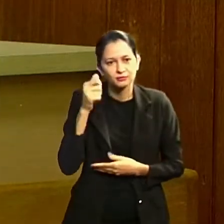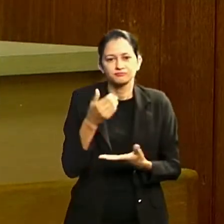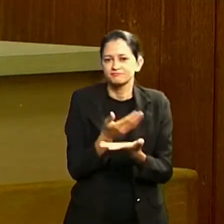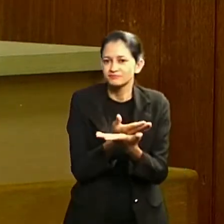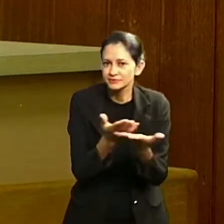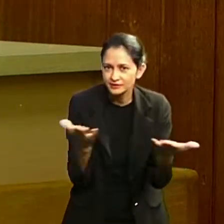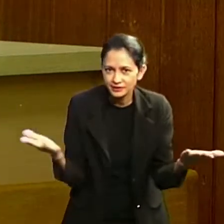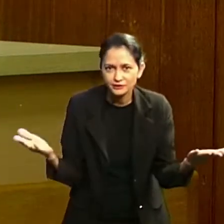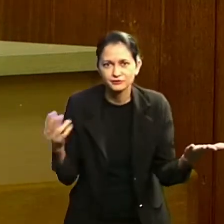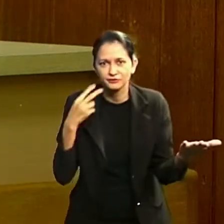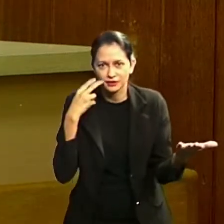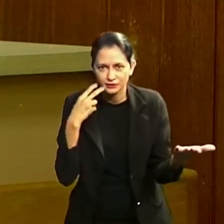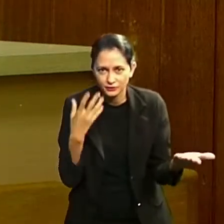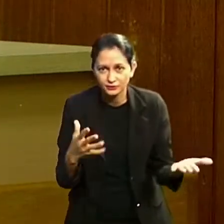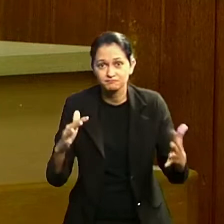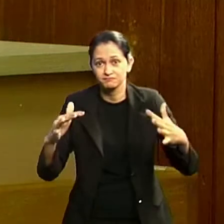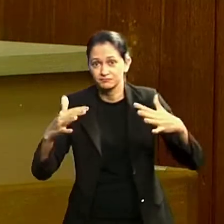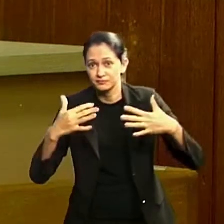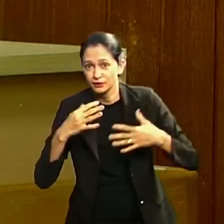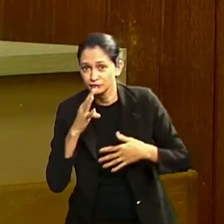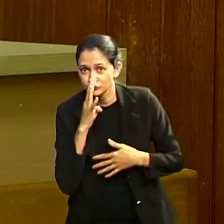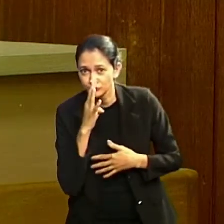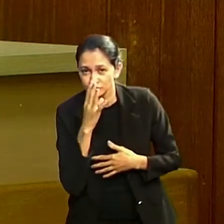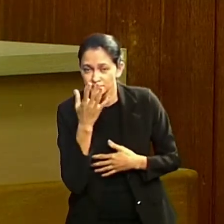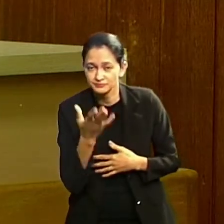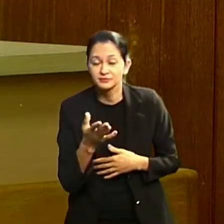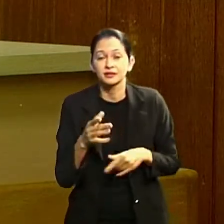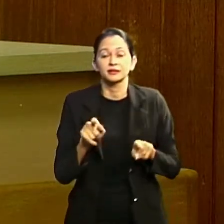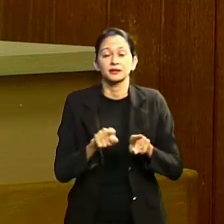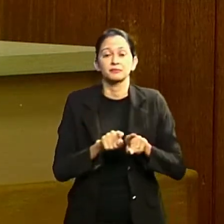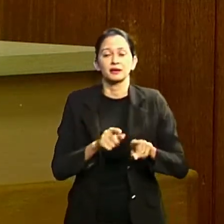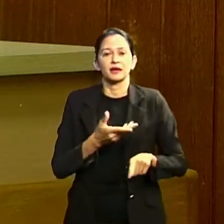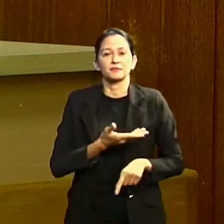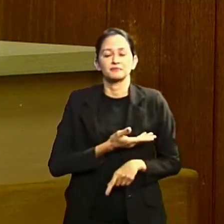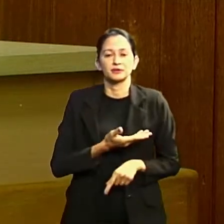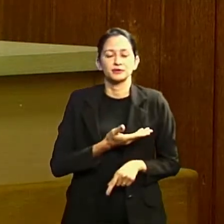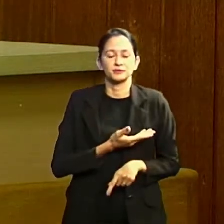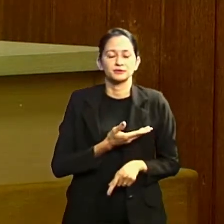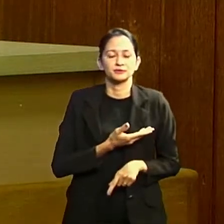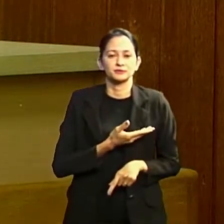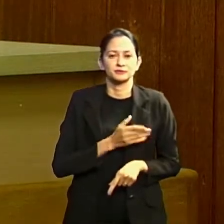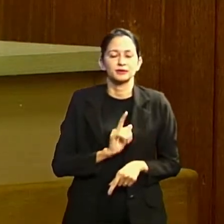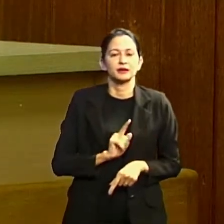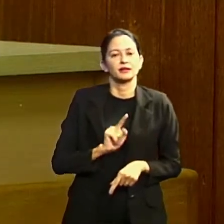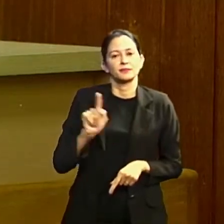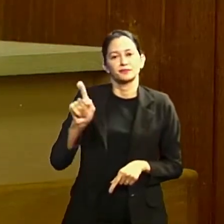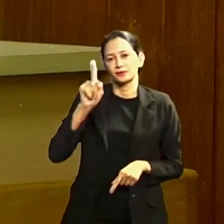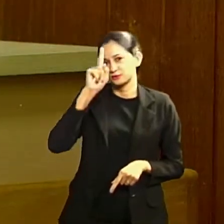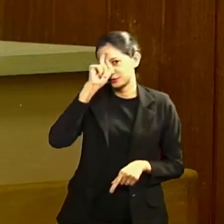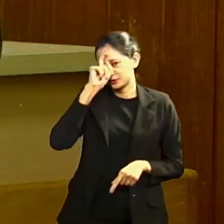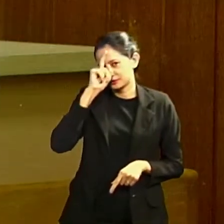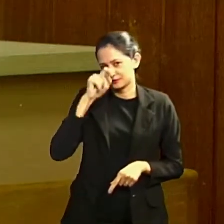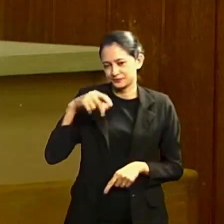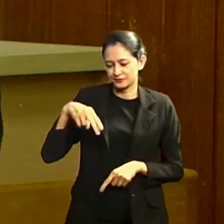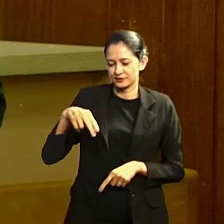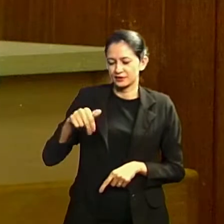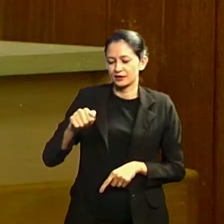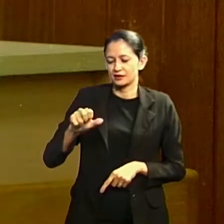vereadores, público aqui nos assiste, meu amigo e companheiro da maternidade Nascer